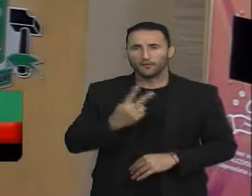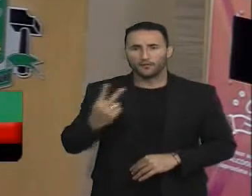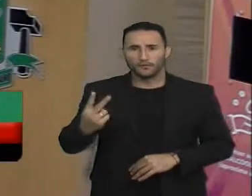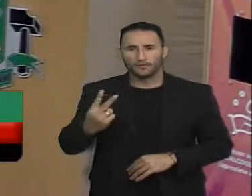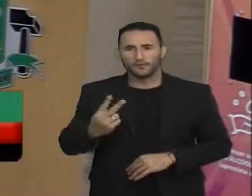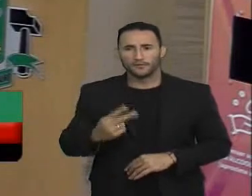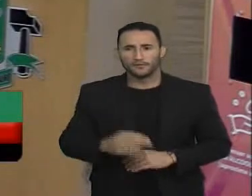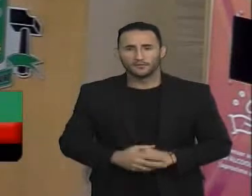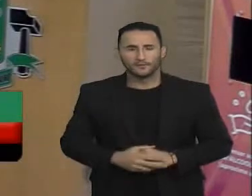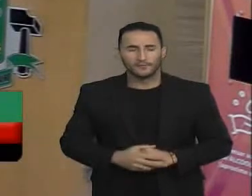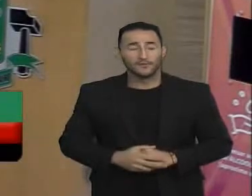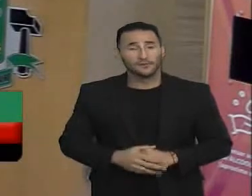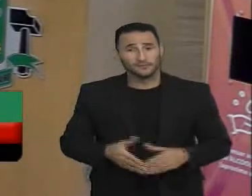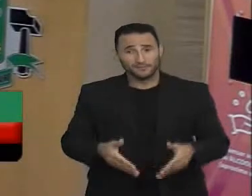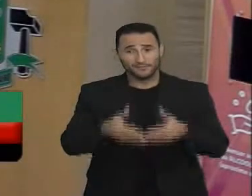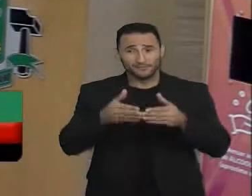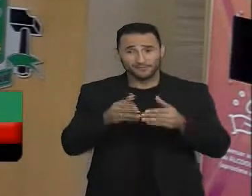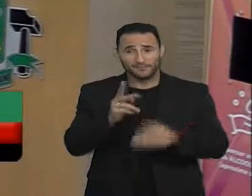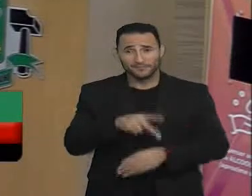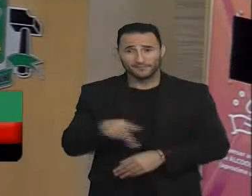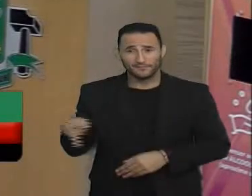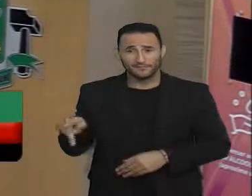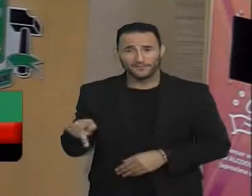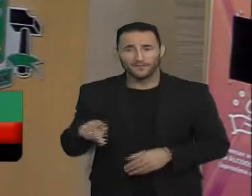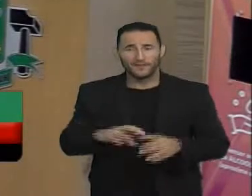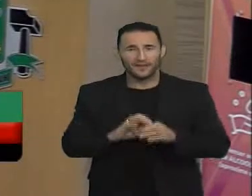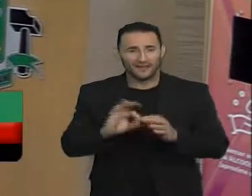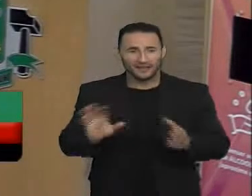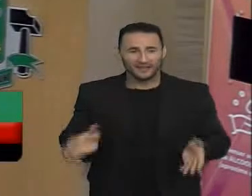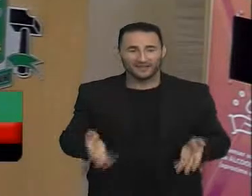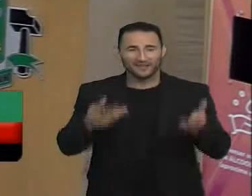232/22. Questão de ordem, presidente. Questão de